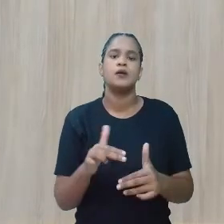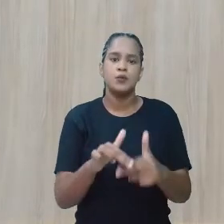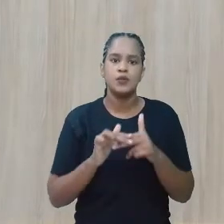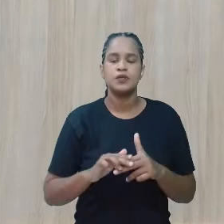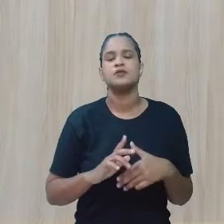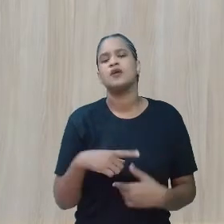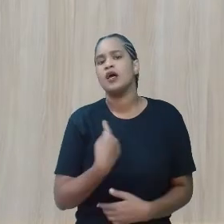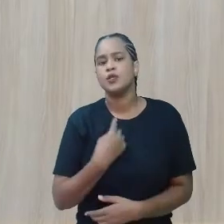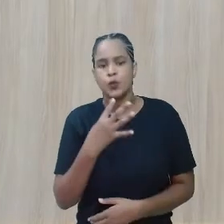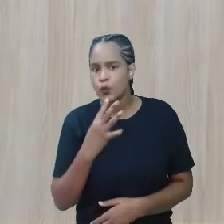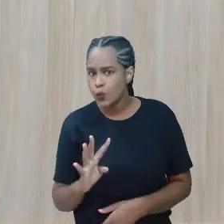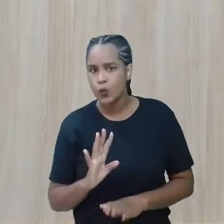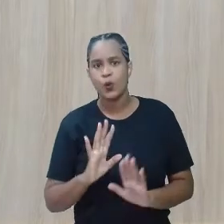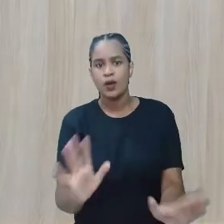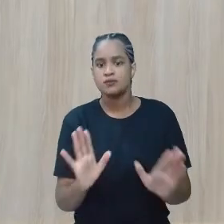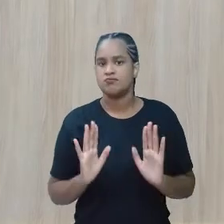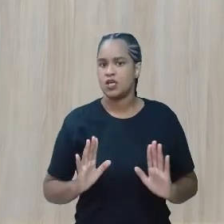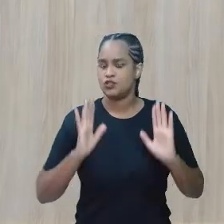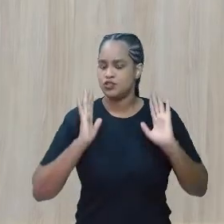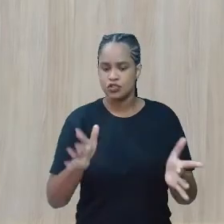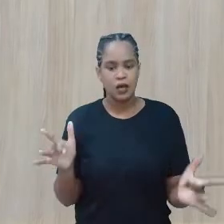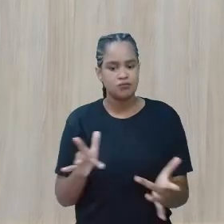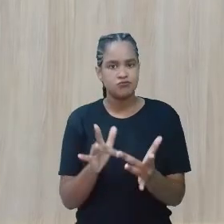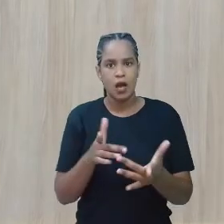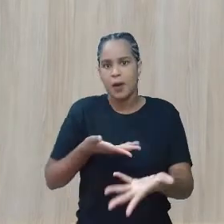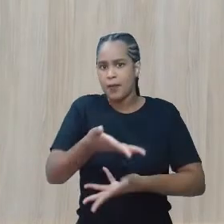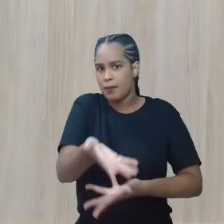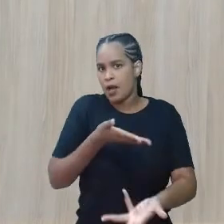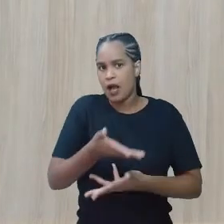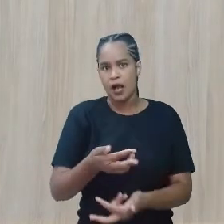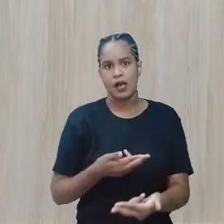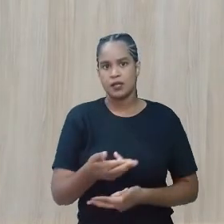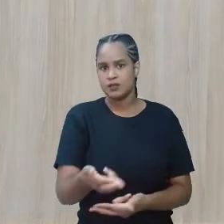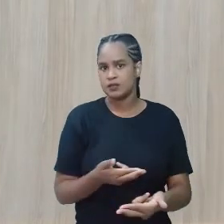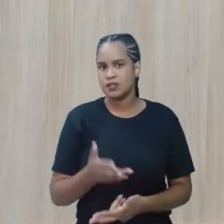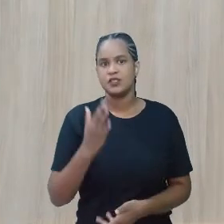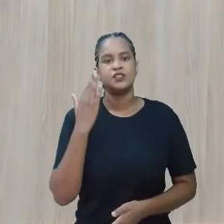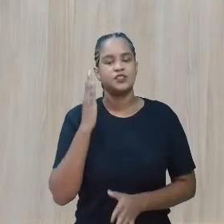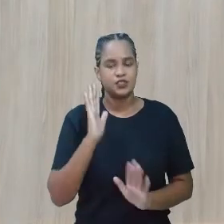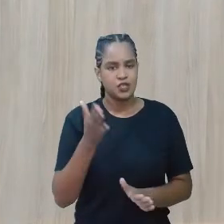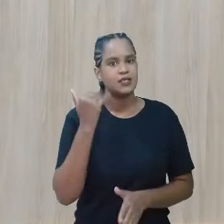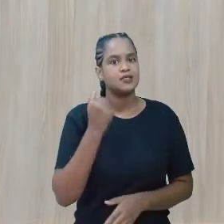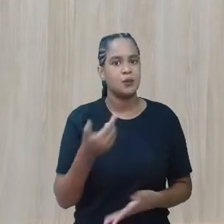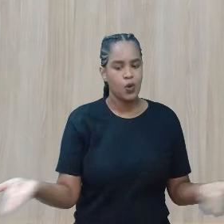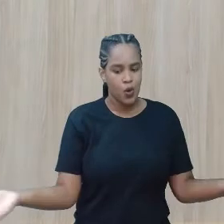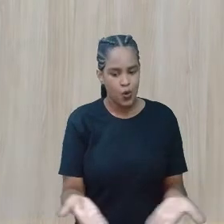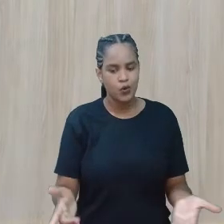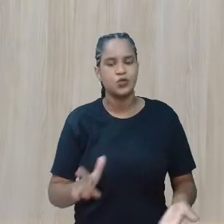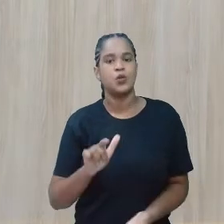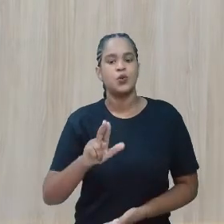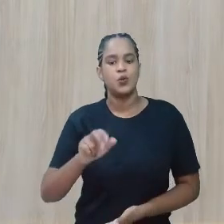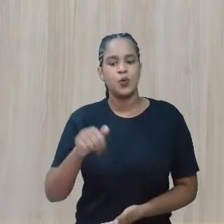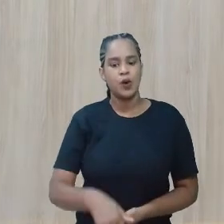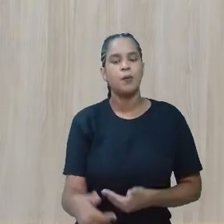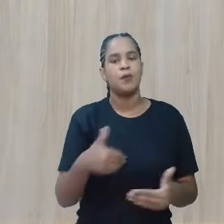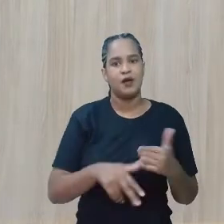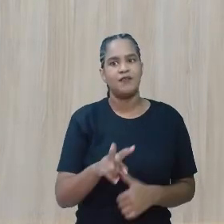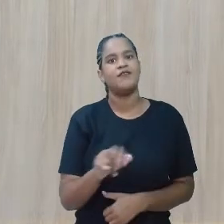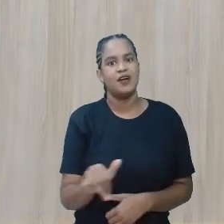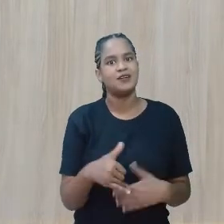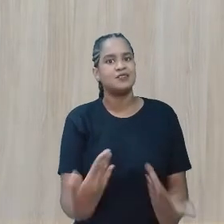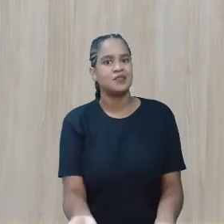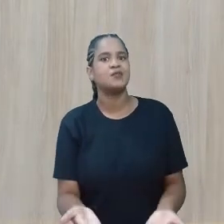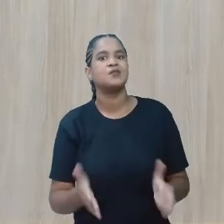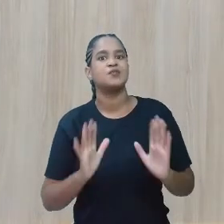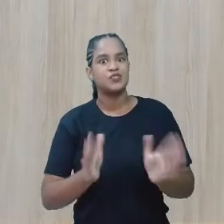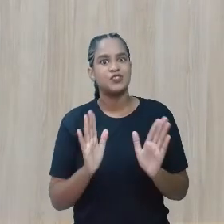mesmo sem conhecer, a gente já cria um relacionamento, a gente já sabe que, opa, vou ver Luan lá no chat, certo? E aí a gente cria